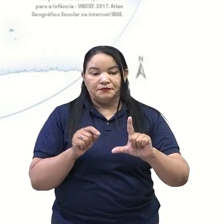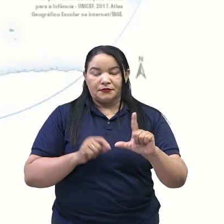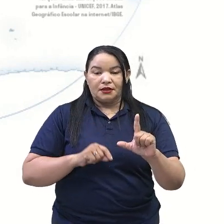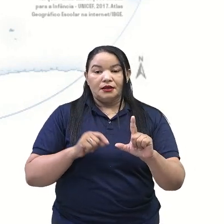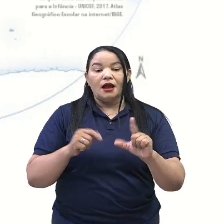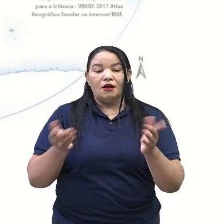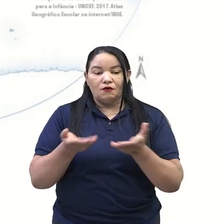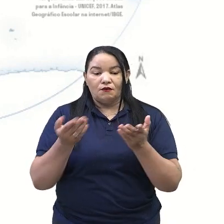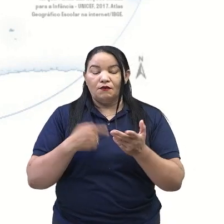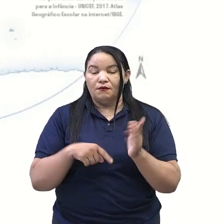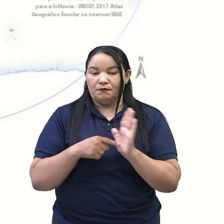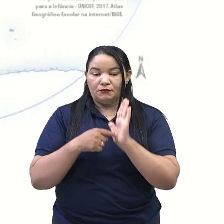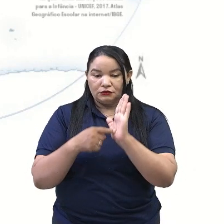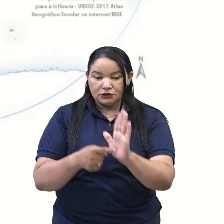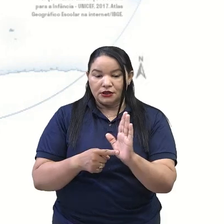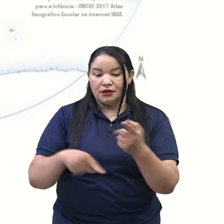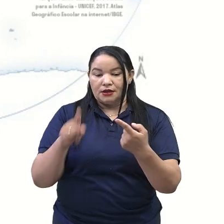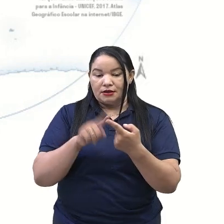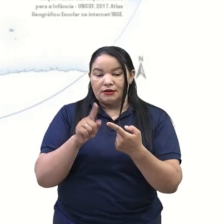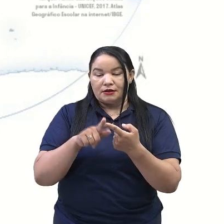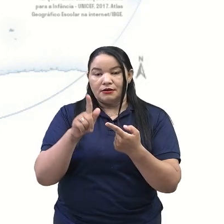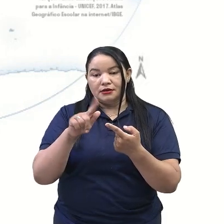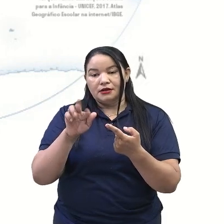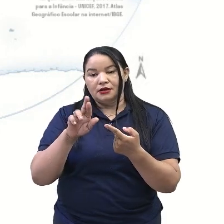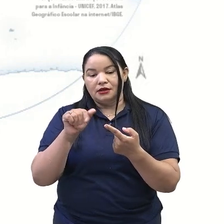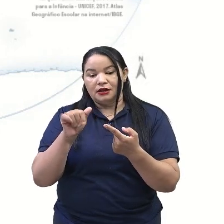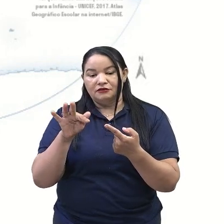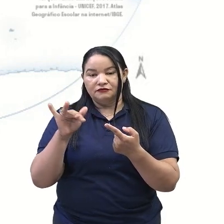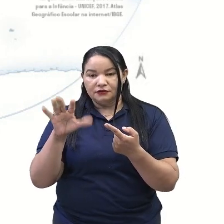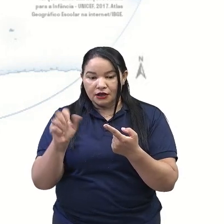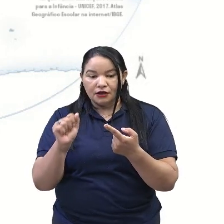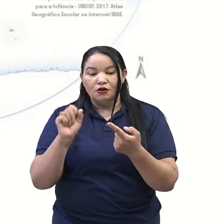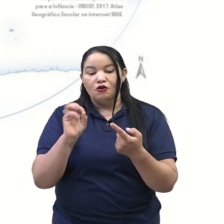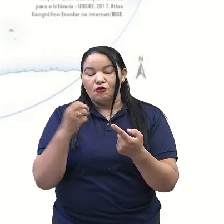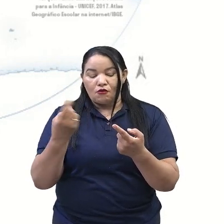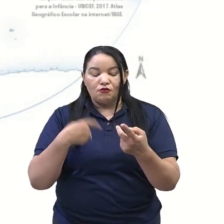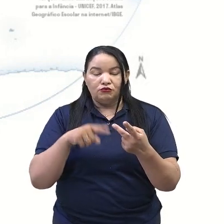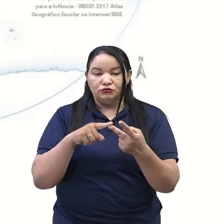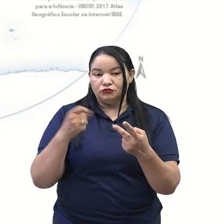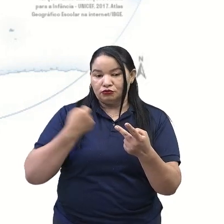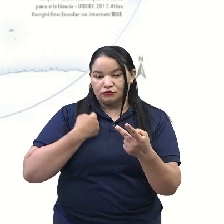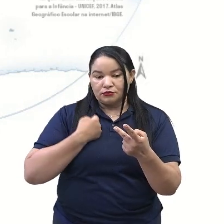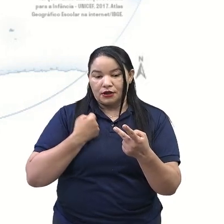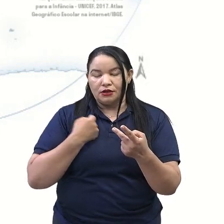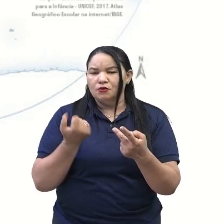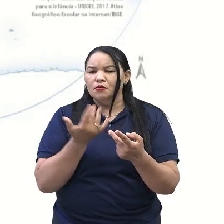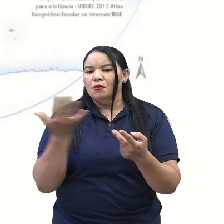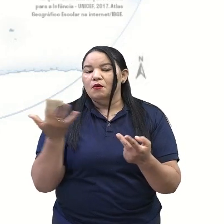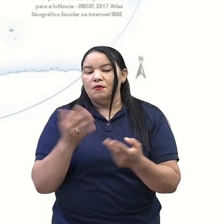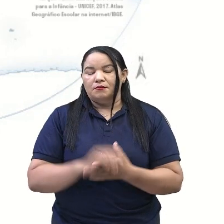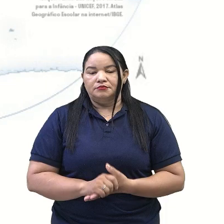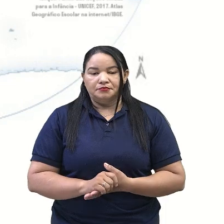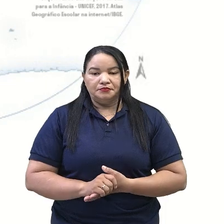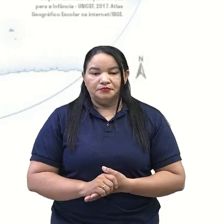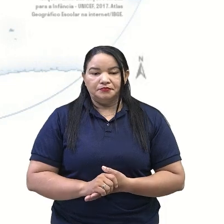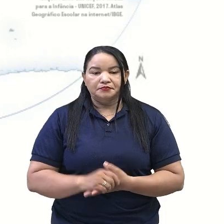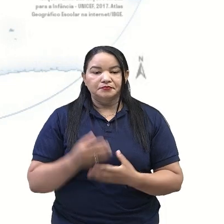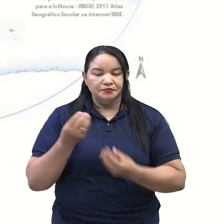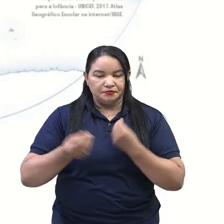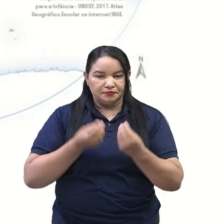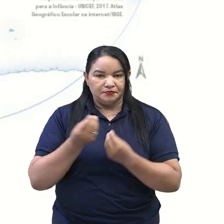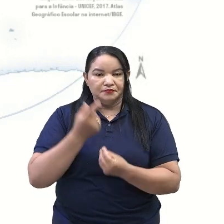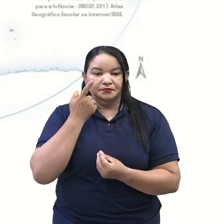para vocês, e também ela pode aparecer de forma numérica. Exemplo de escala numérica, professor. Vou dar aqui um